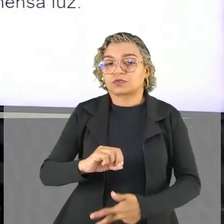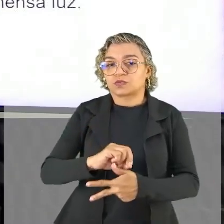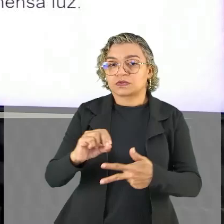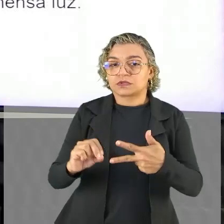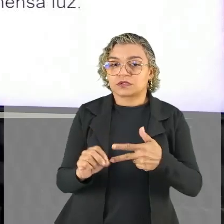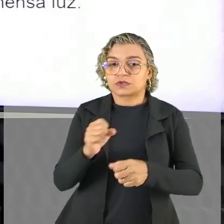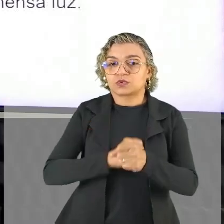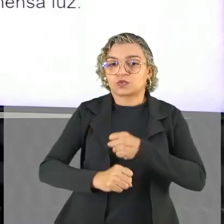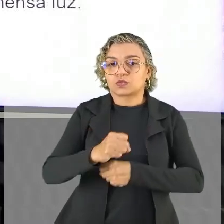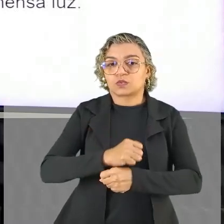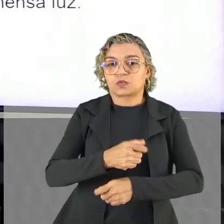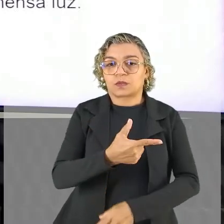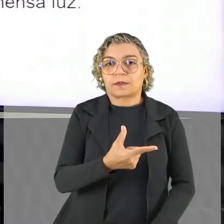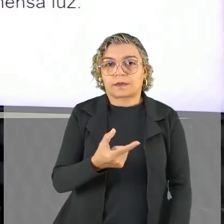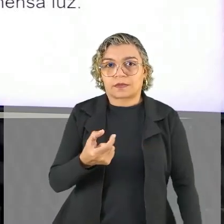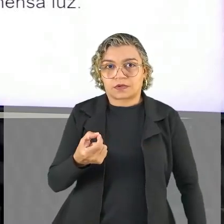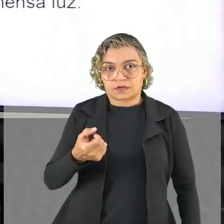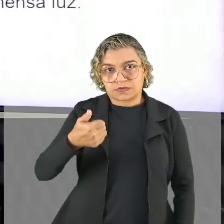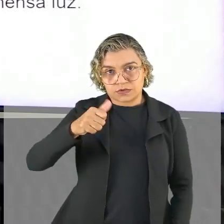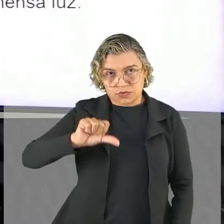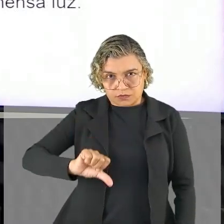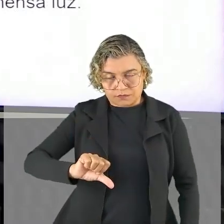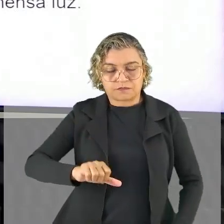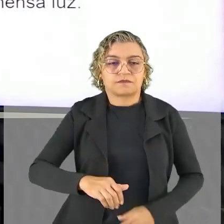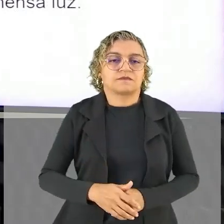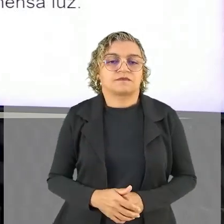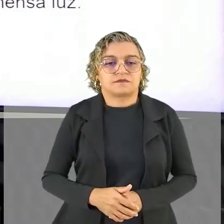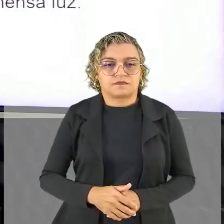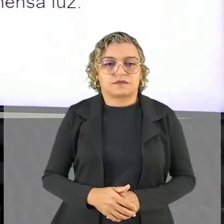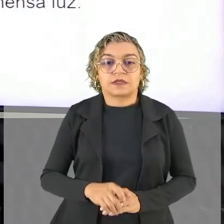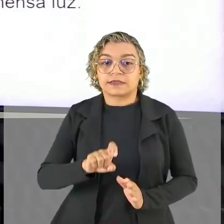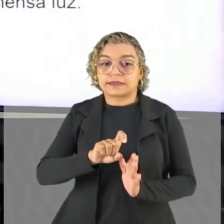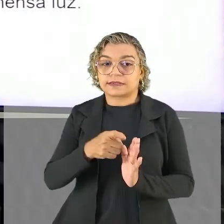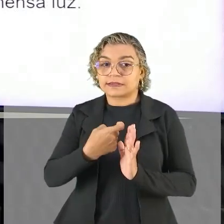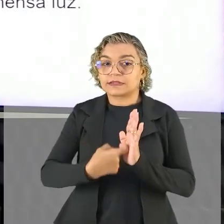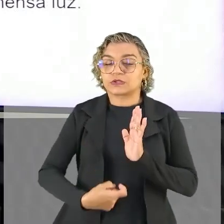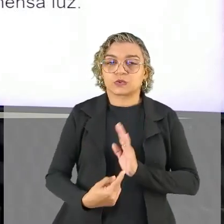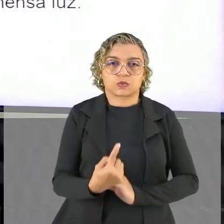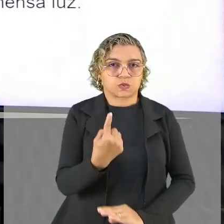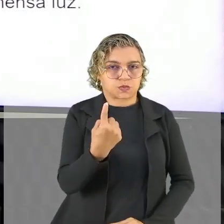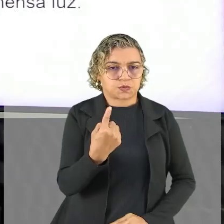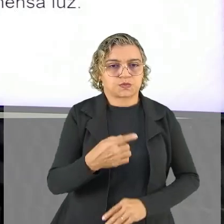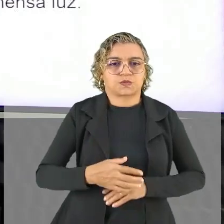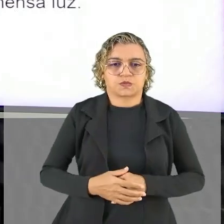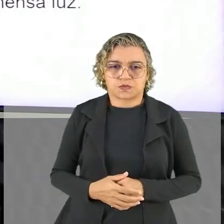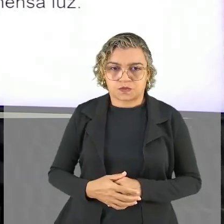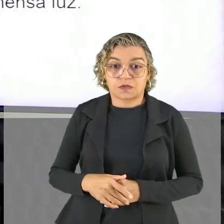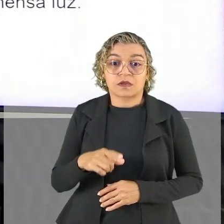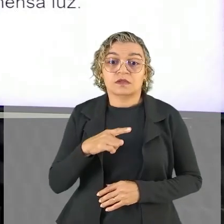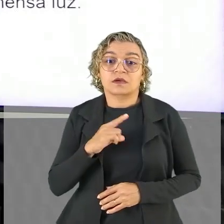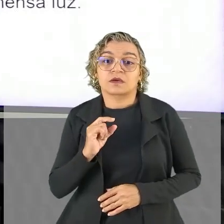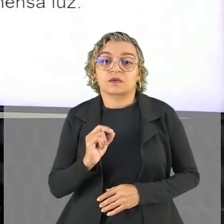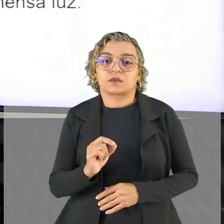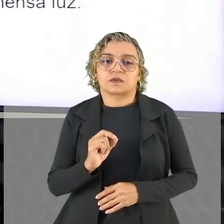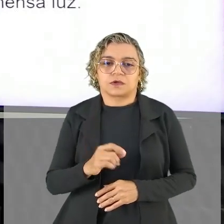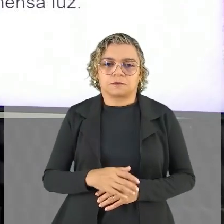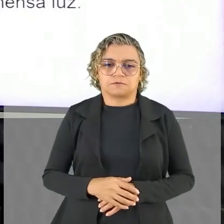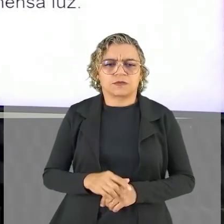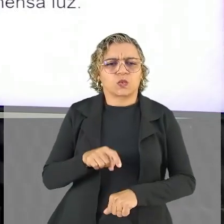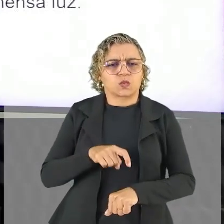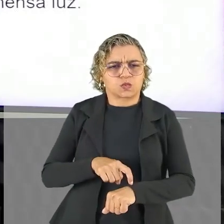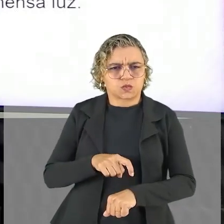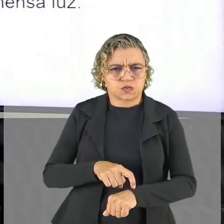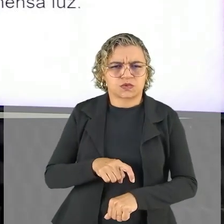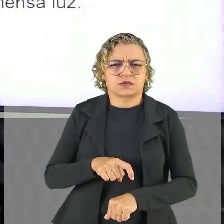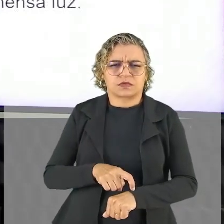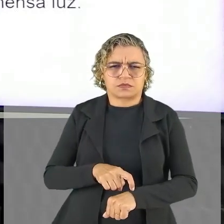de 2019. Vamos ao texto, né? Texto 1. Considero apropriado deter-me algum